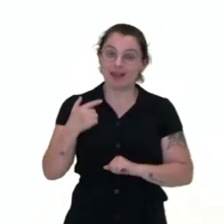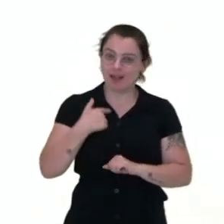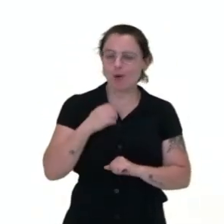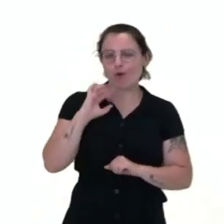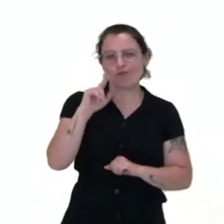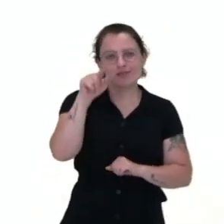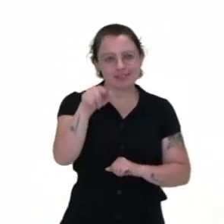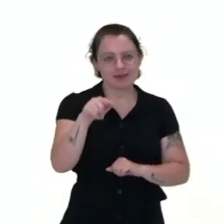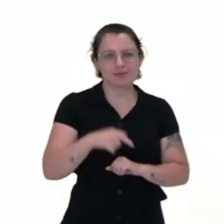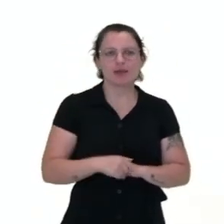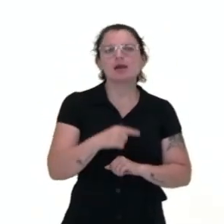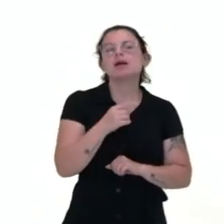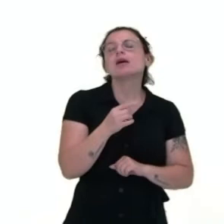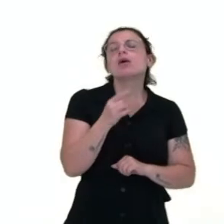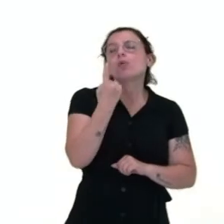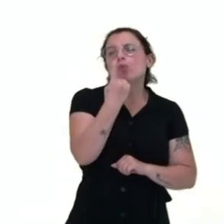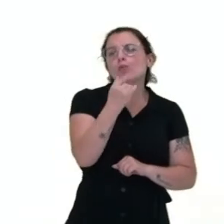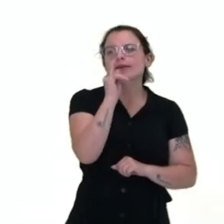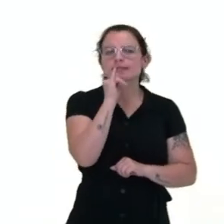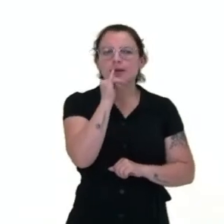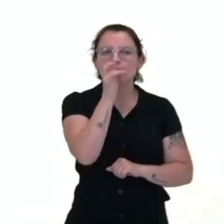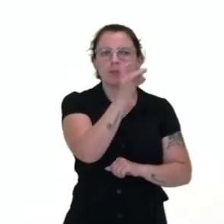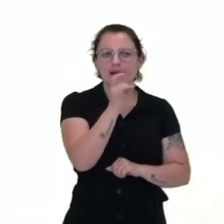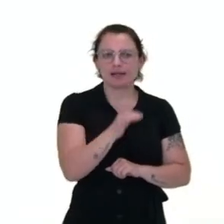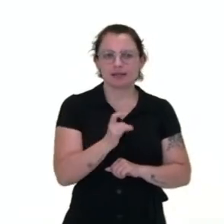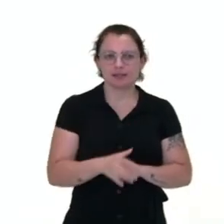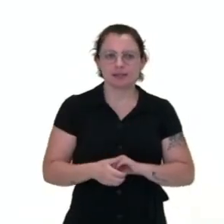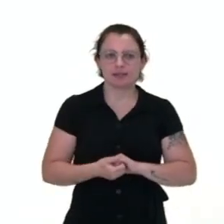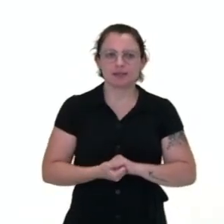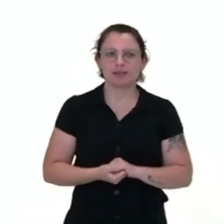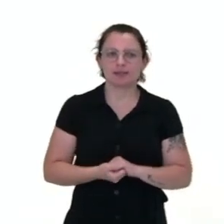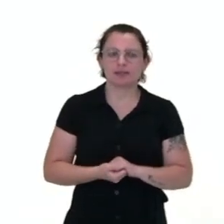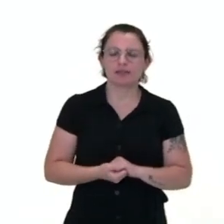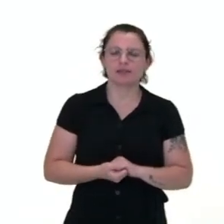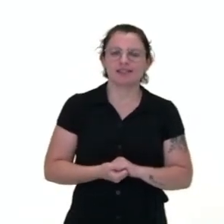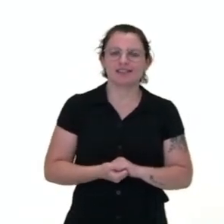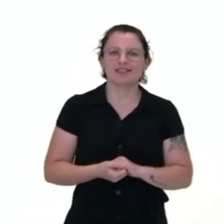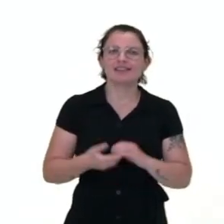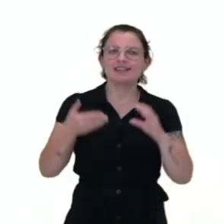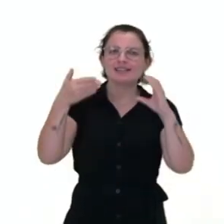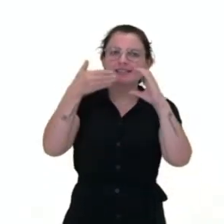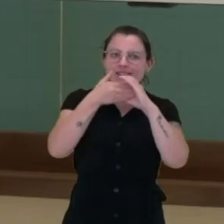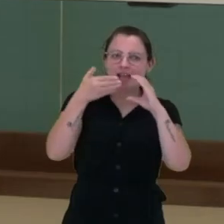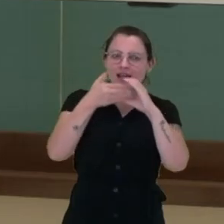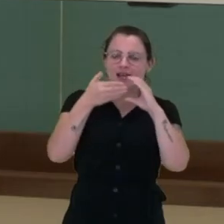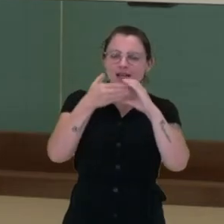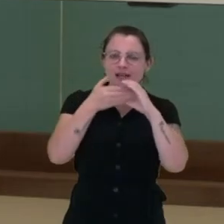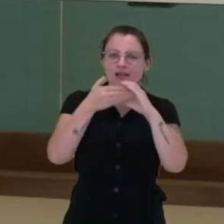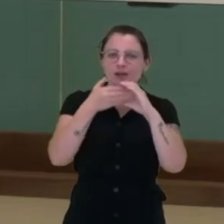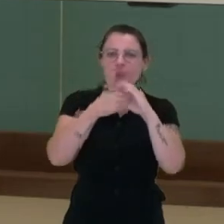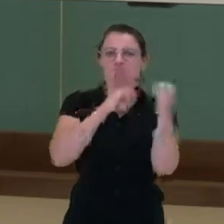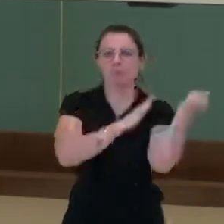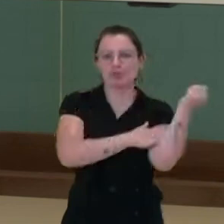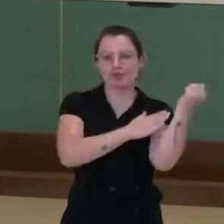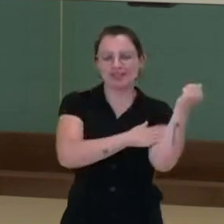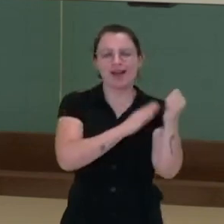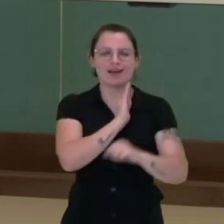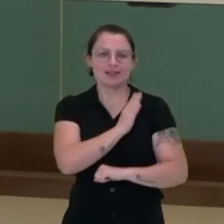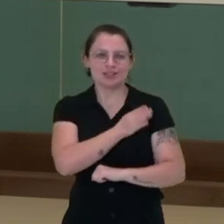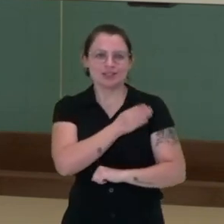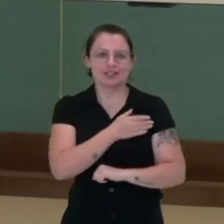exemplo para cada. Célula, por exemplo, célula muscular cardíaca. Você poderia ter colocado